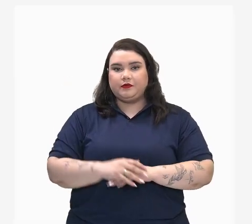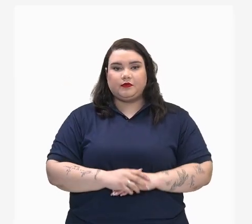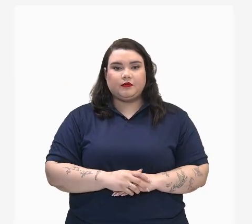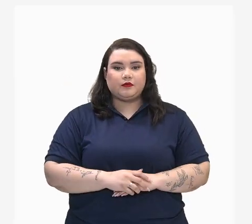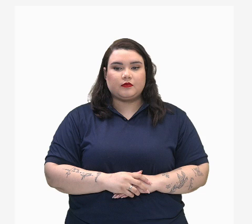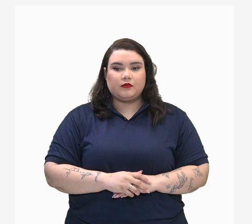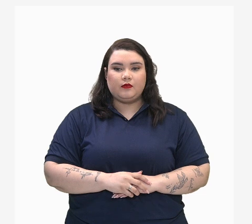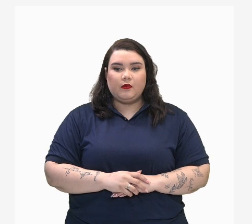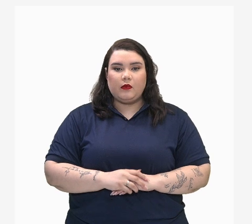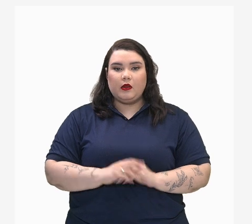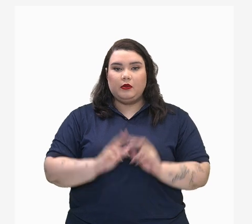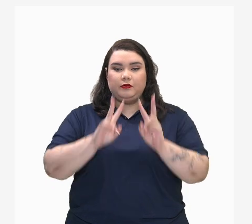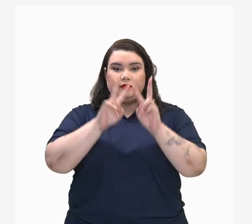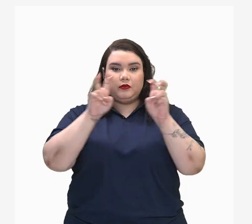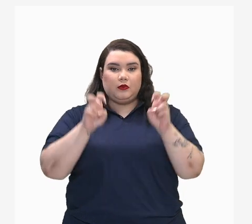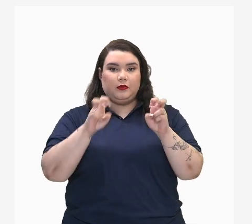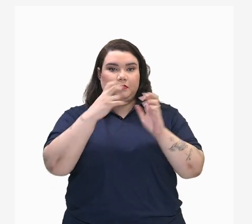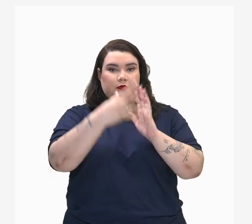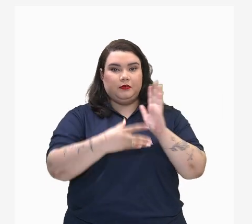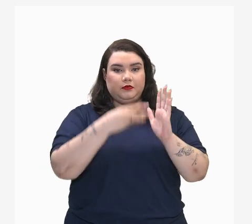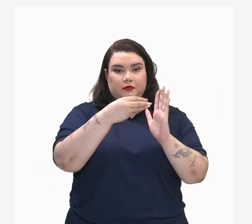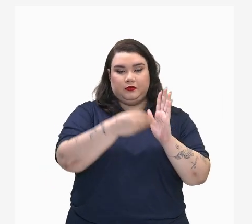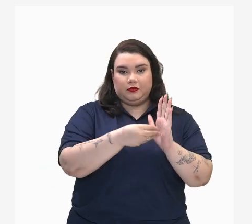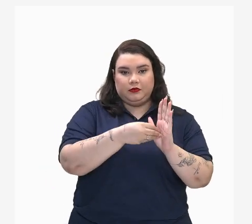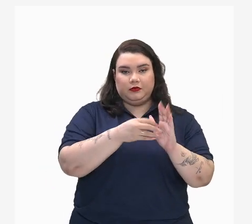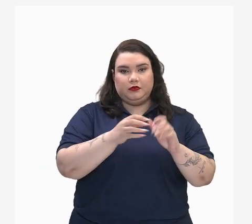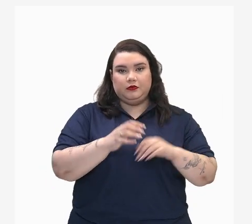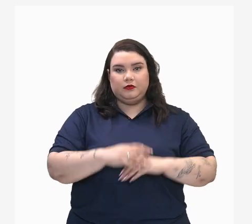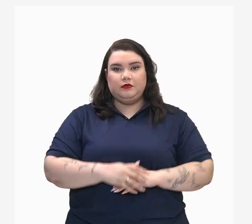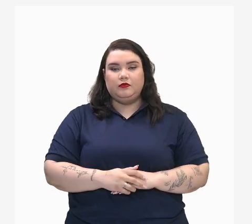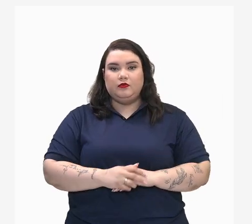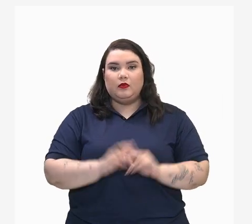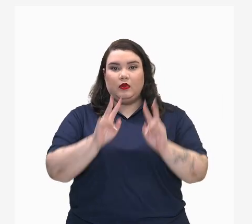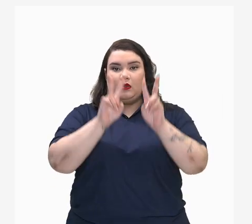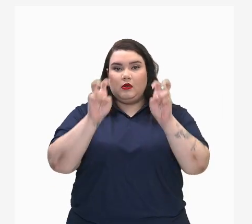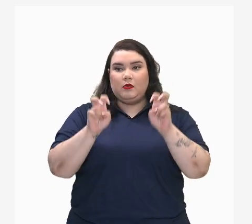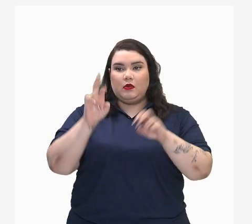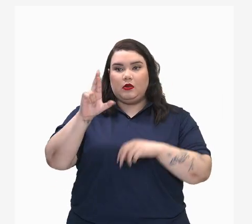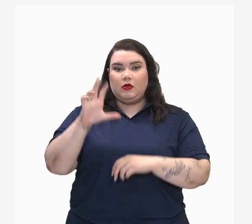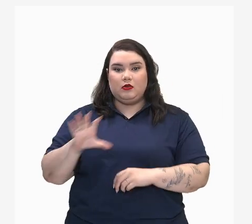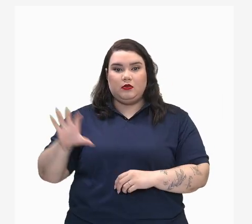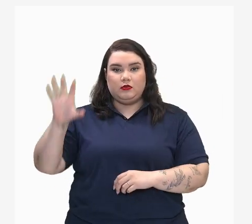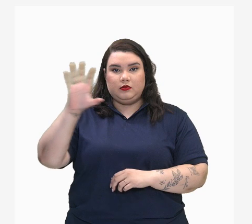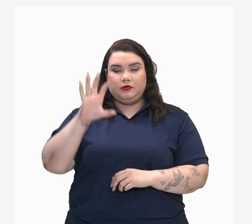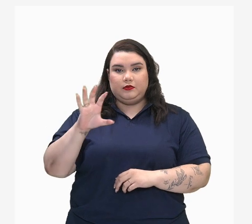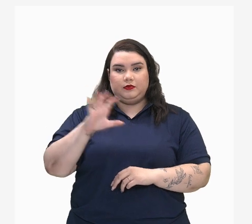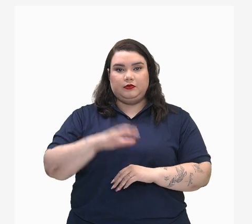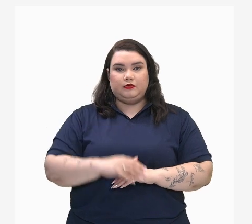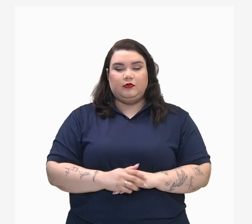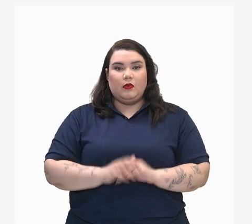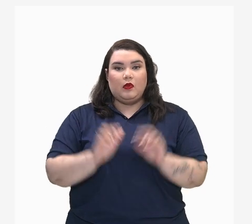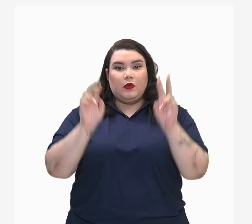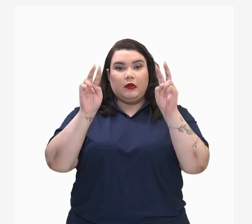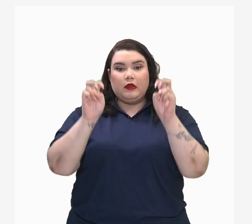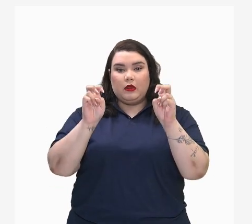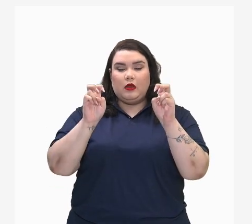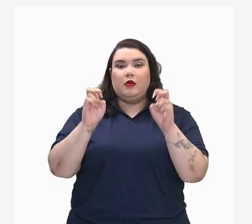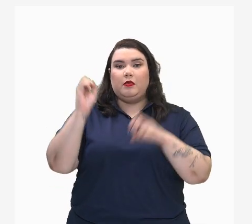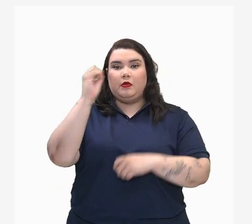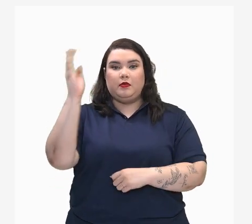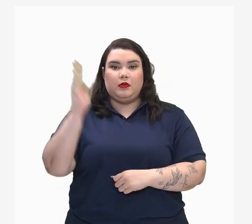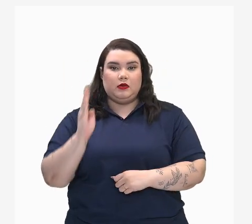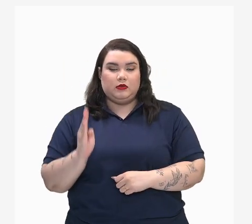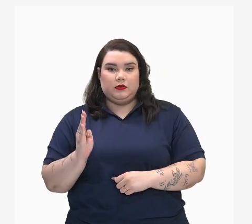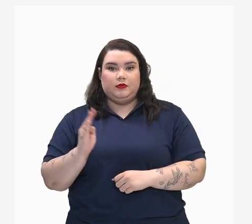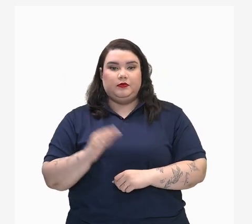vocês. Temática amazônica, temática regional, temática brasileira e